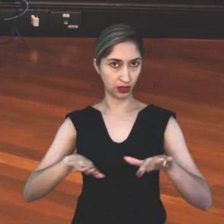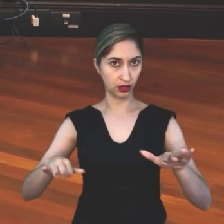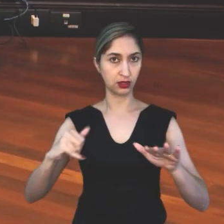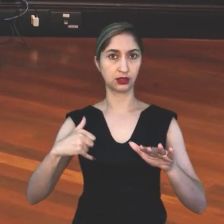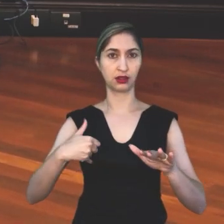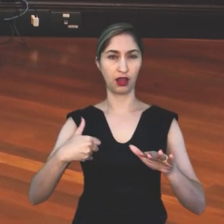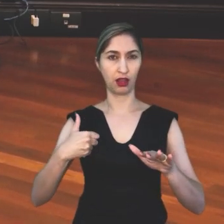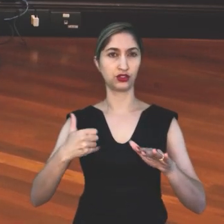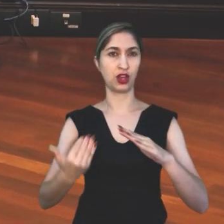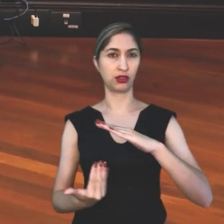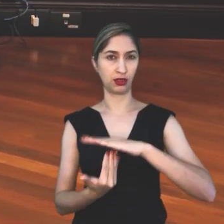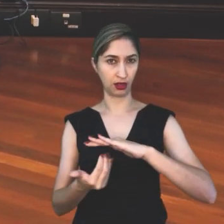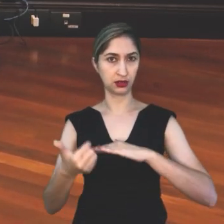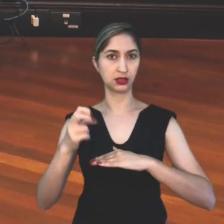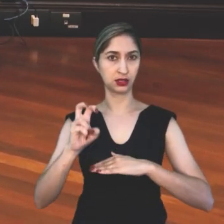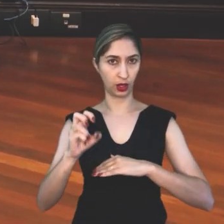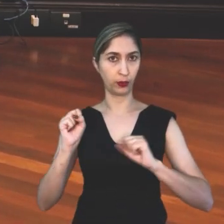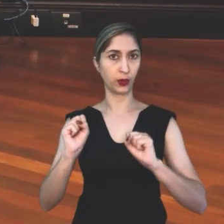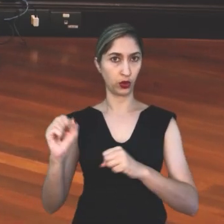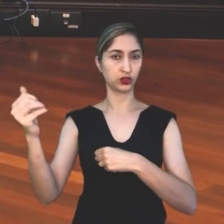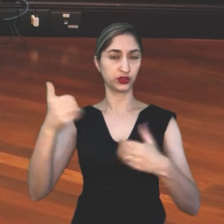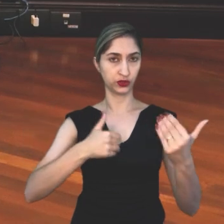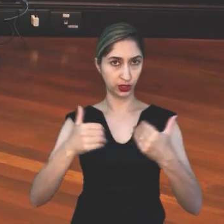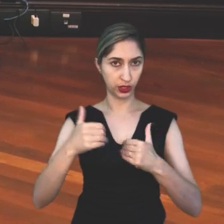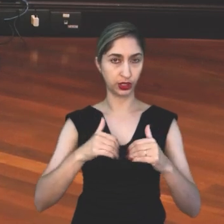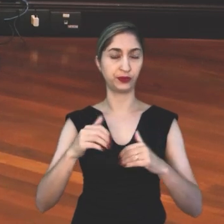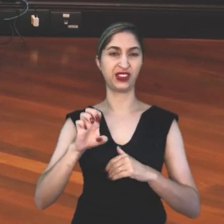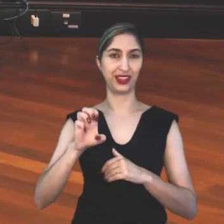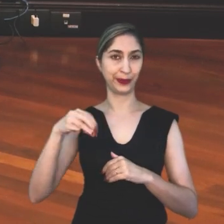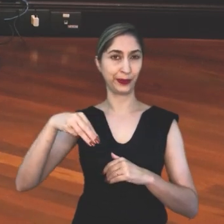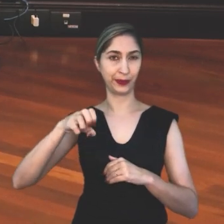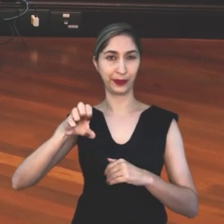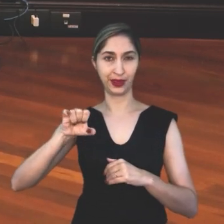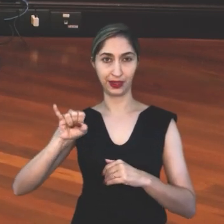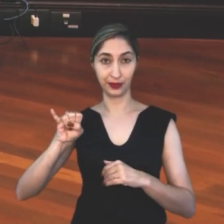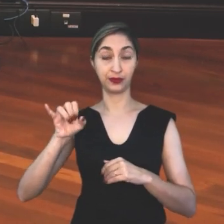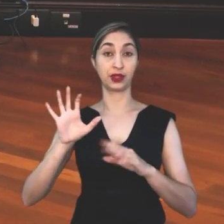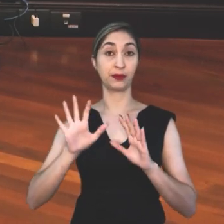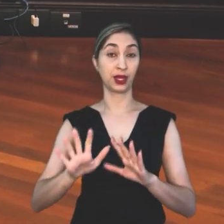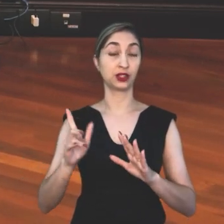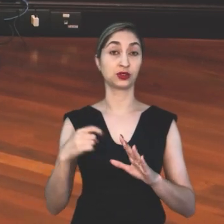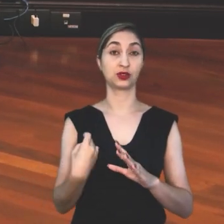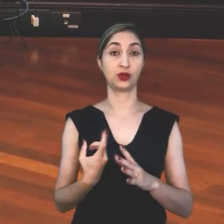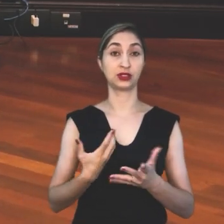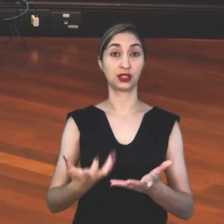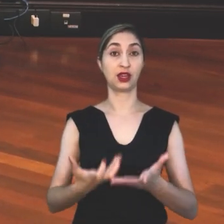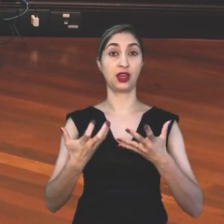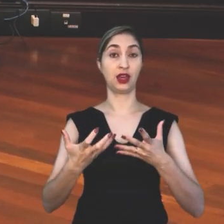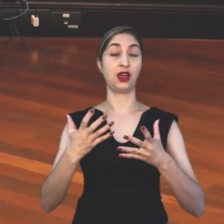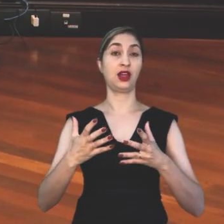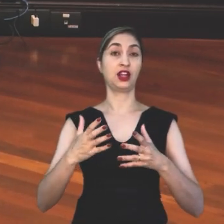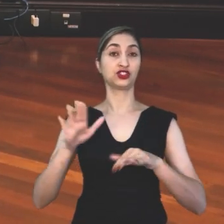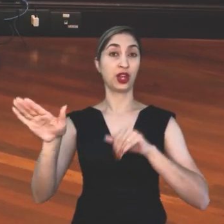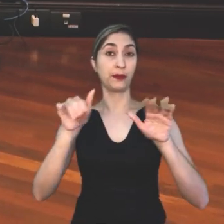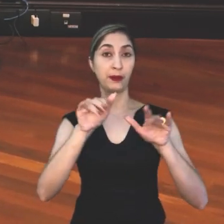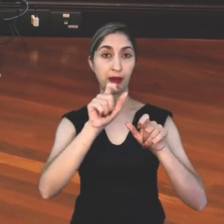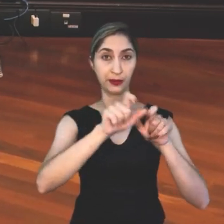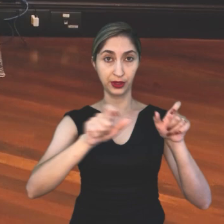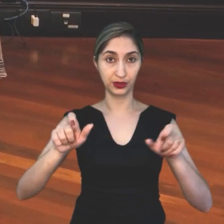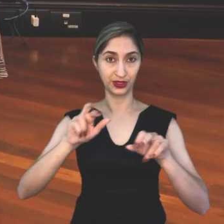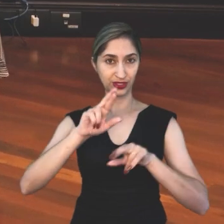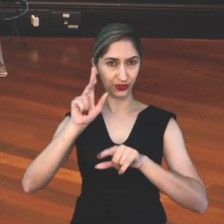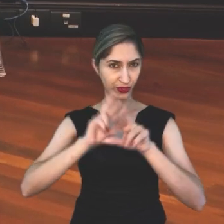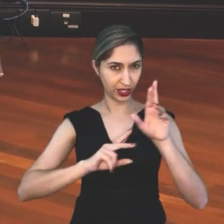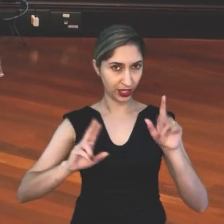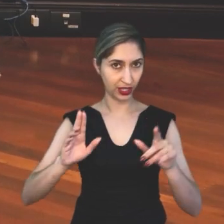época, mas o projeto então nasce dessa vontade, de expandir o trabalho e de buscar de novo o público que a gente sempre tem como muito caro. Isso,